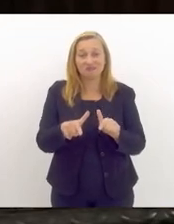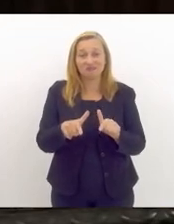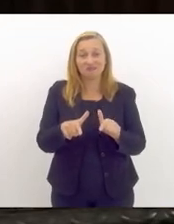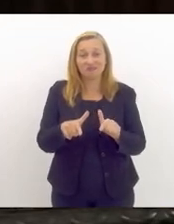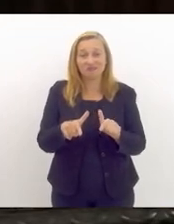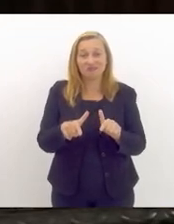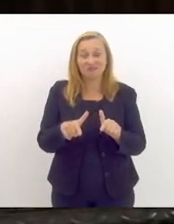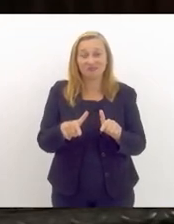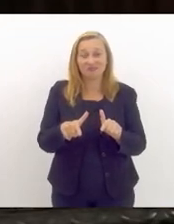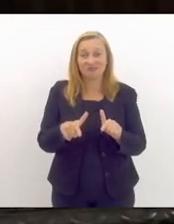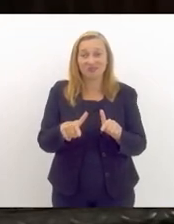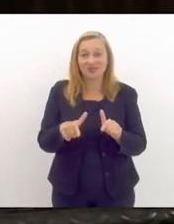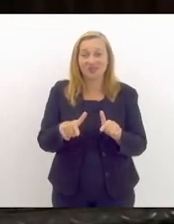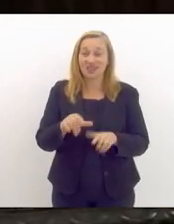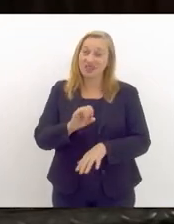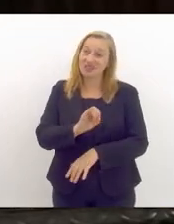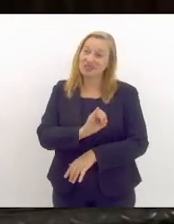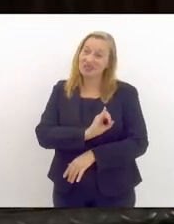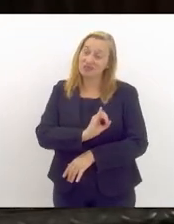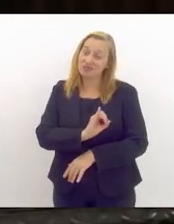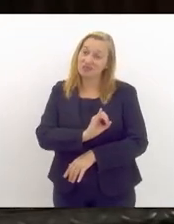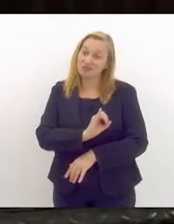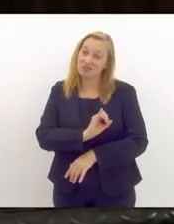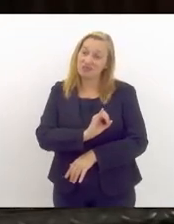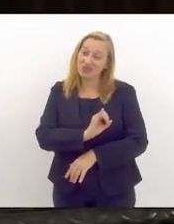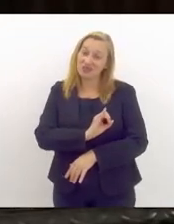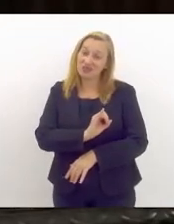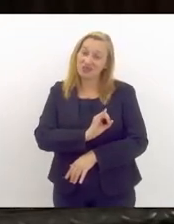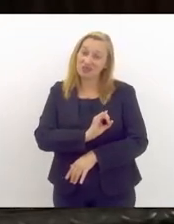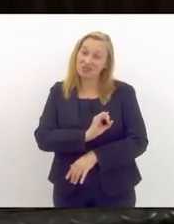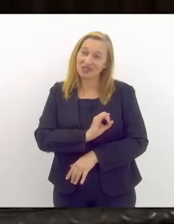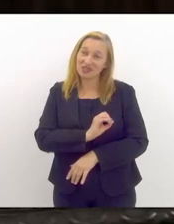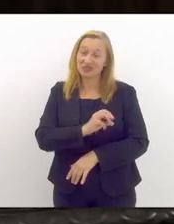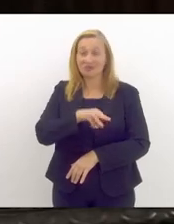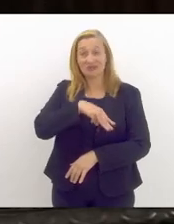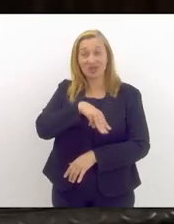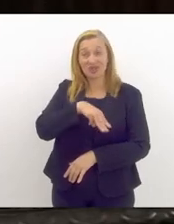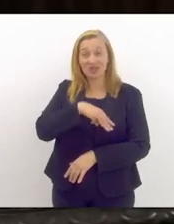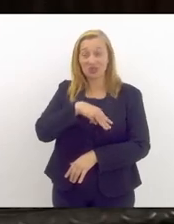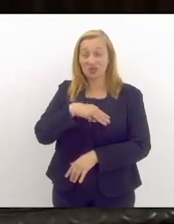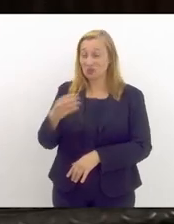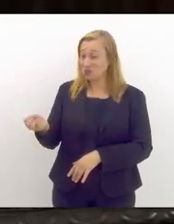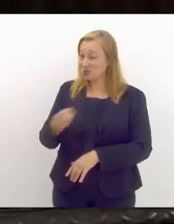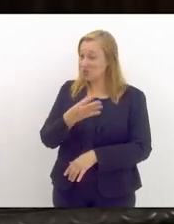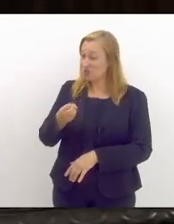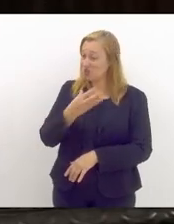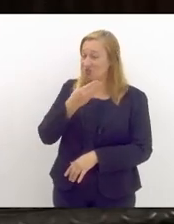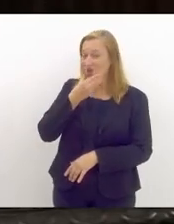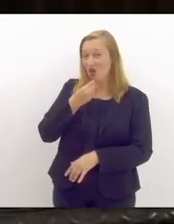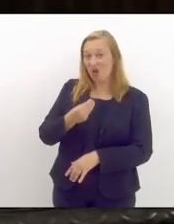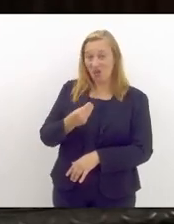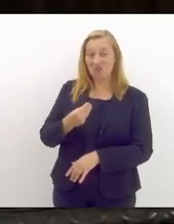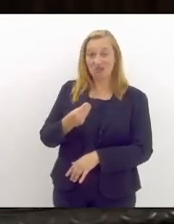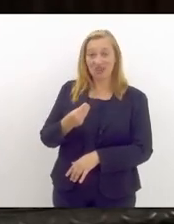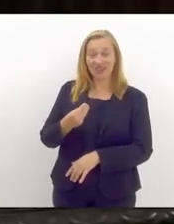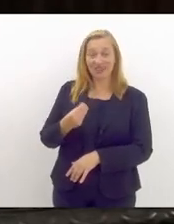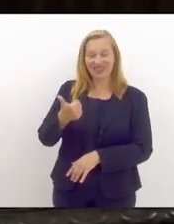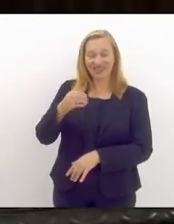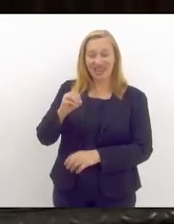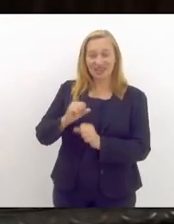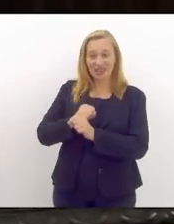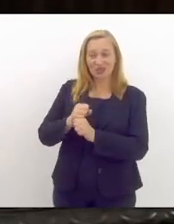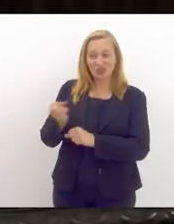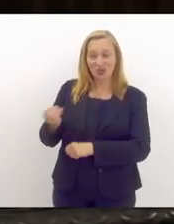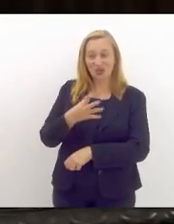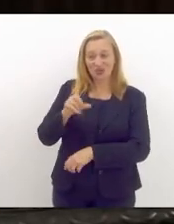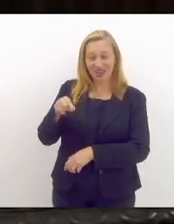Está aqui o imperador de Madureira, rejuvenescido, um homem novo. Rejuvenesceu uns 10 anos, Dionísio.